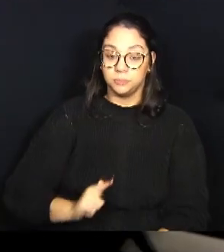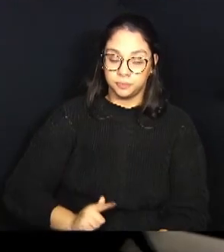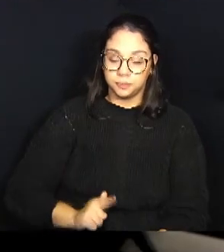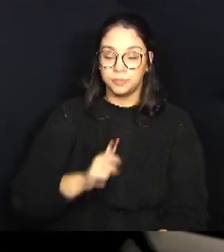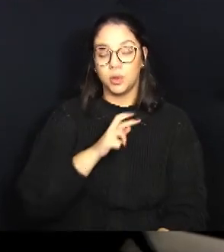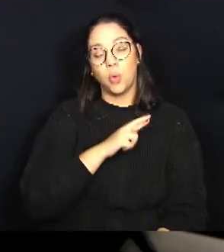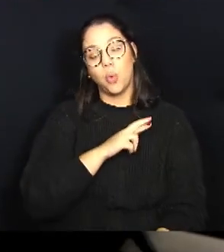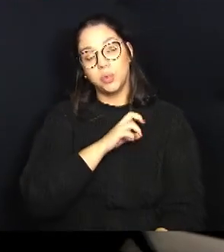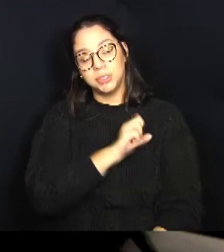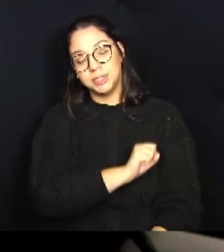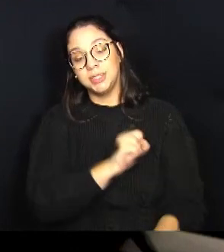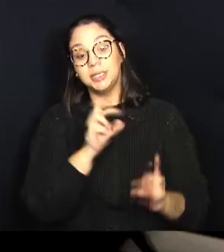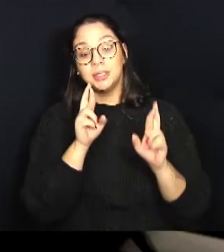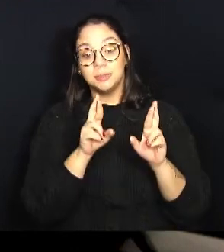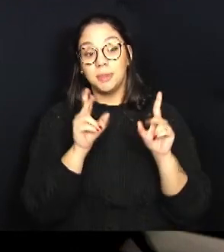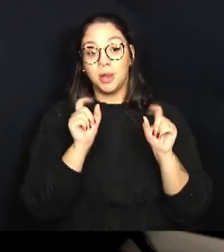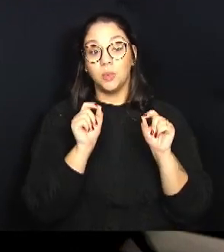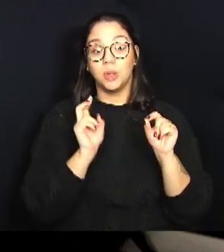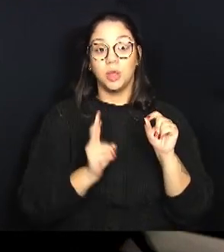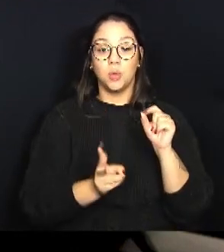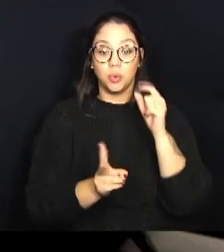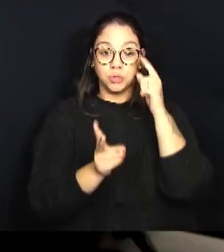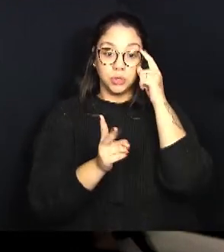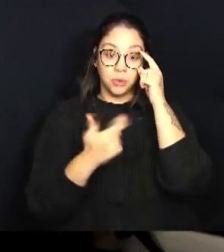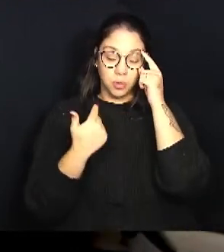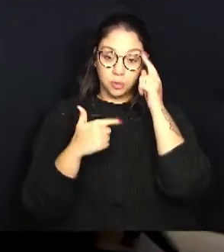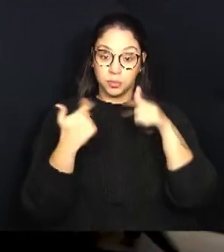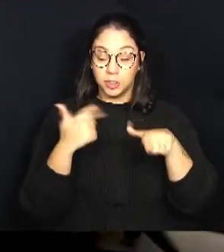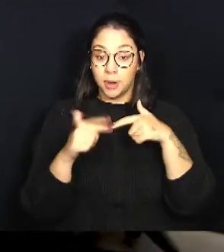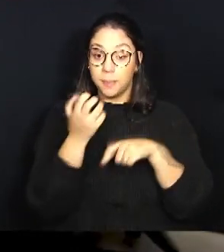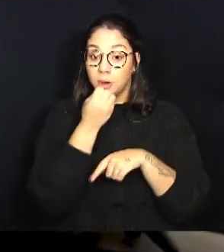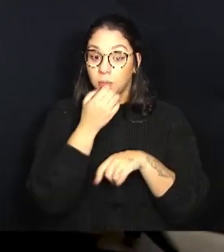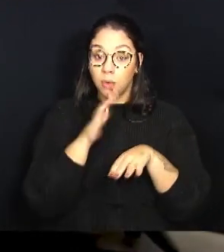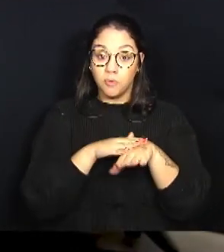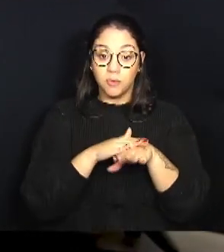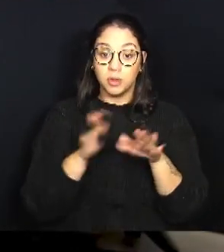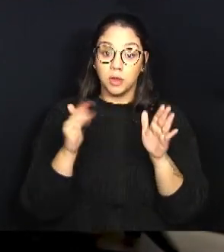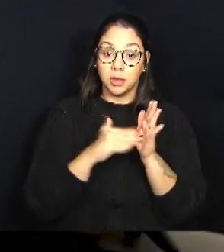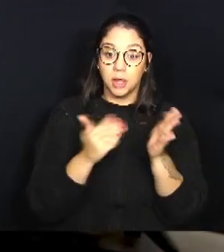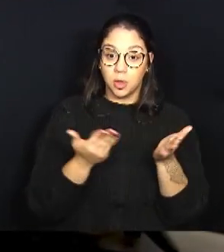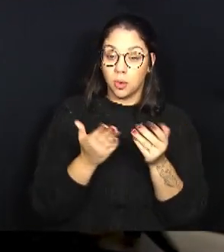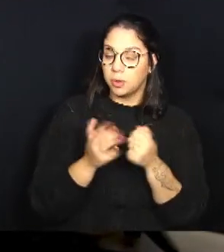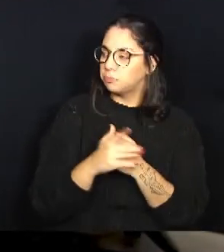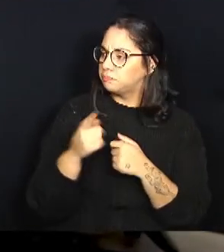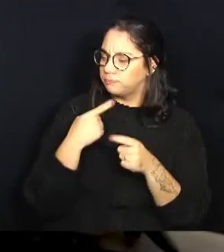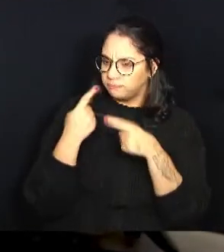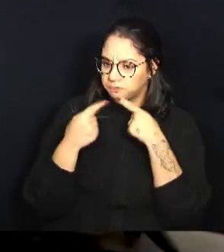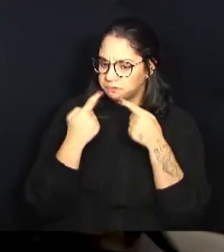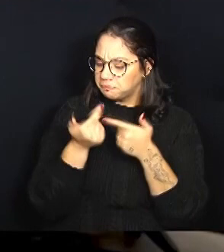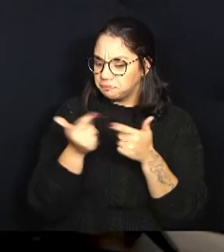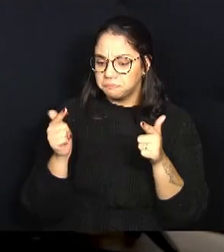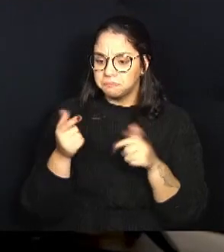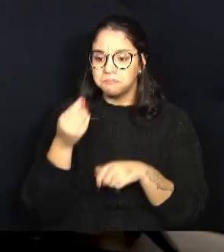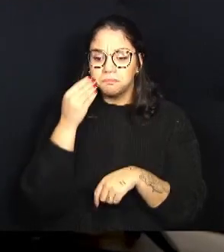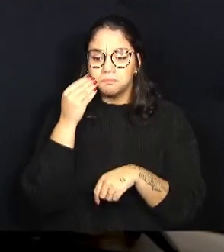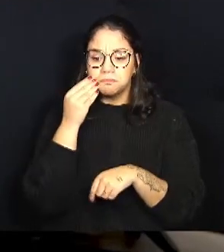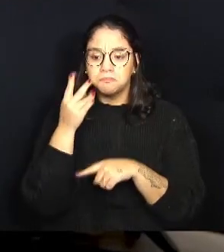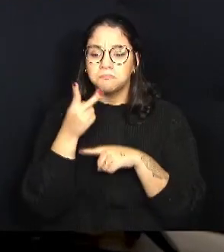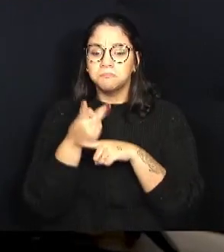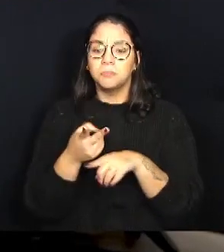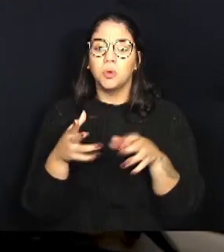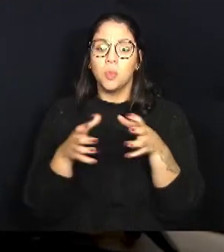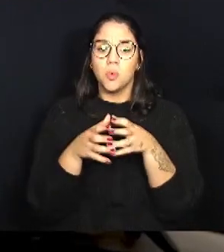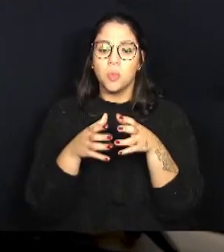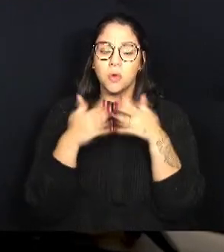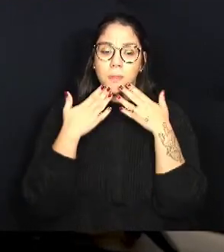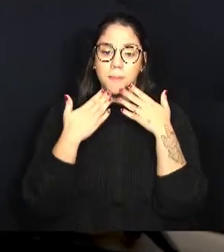Rossini espera continuar o bom trabalho realizado até agora. Sem dúvida, a gente tem procurado, num esforço coletivo, aprimorar